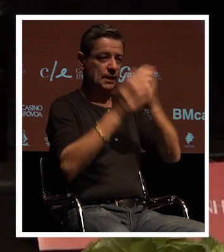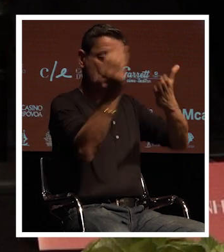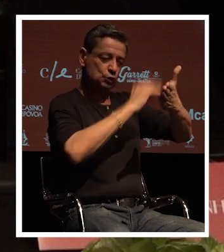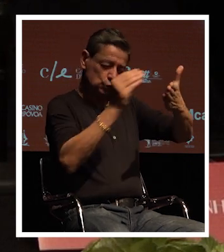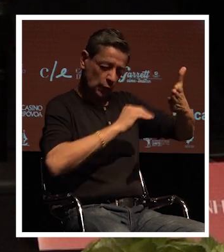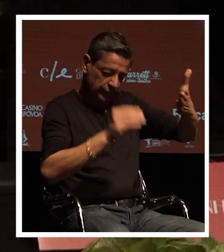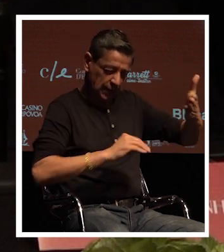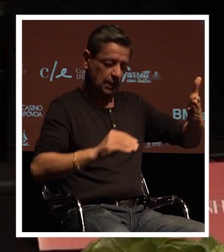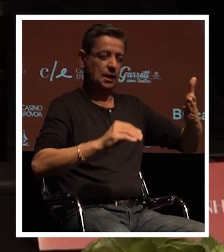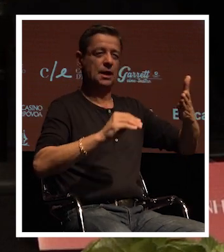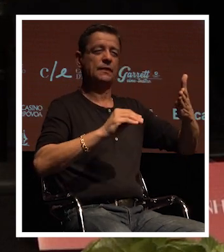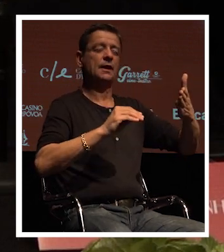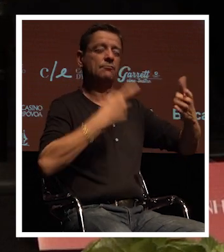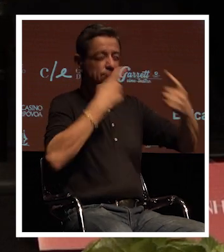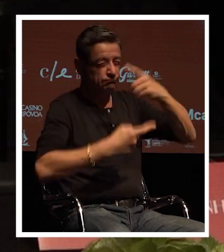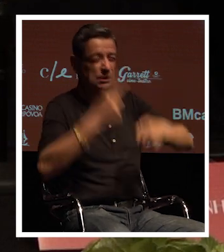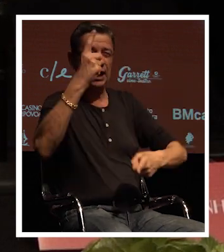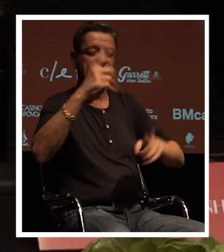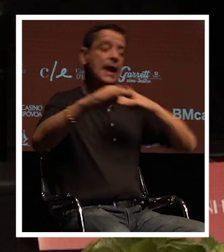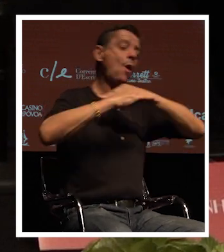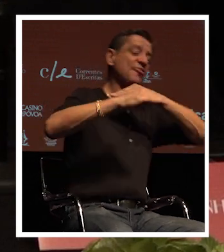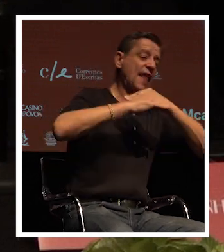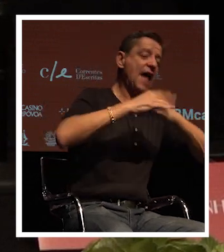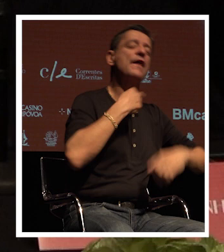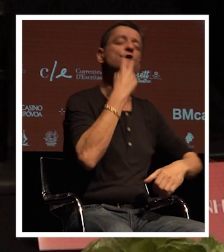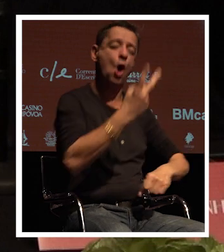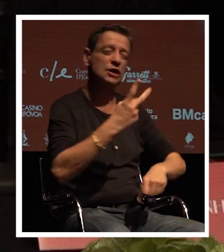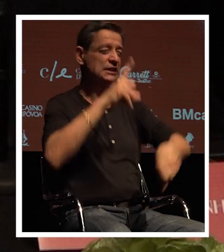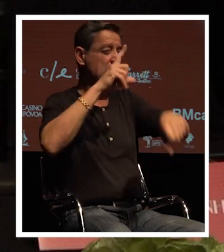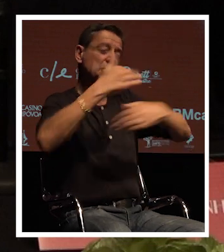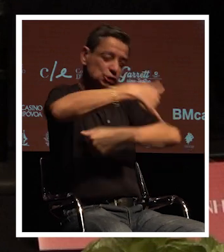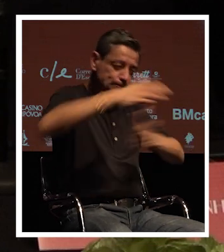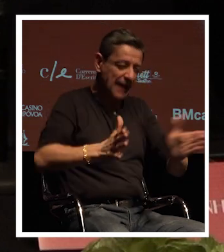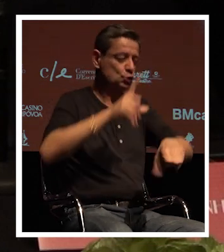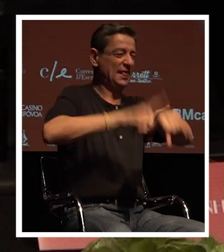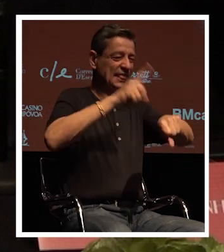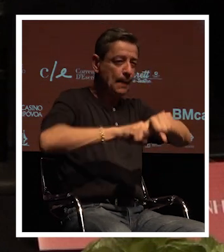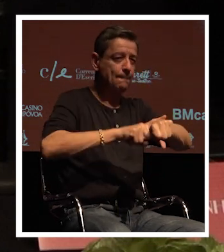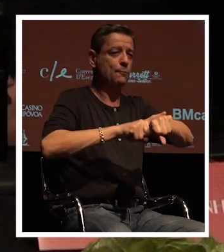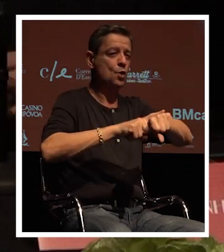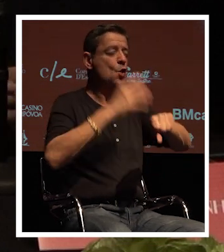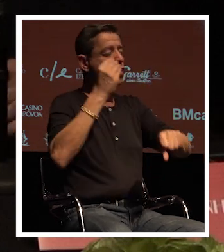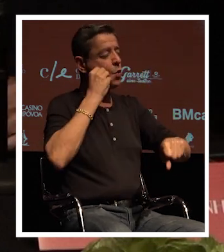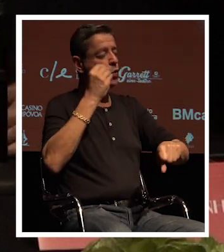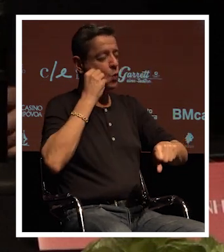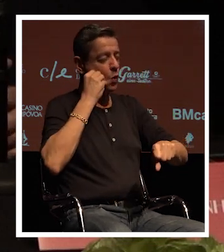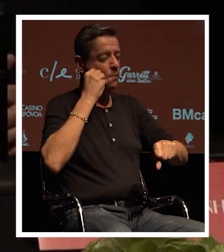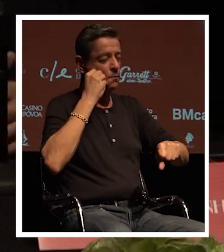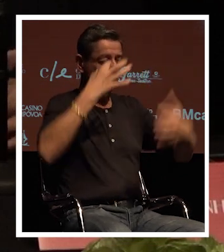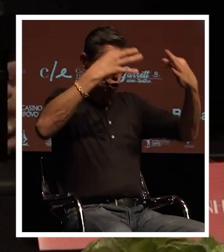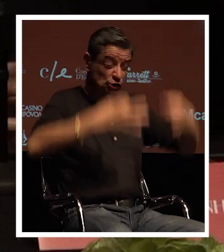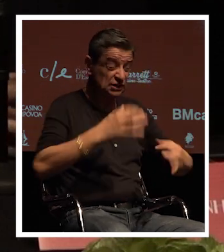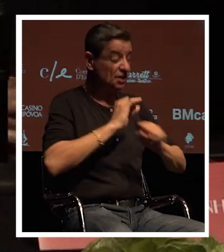narrativas do reclamar igualdade voz espaço tempo de uma forma voraz como compensação por toda a injustiça